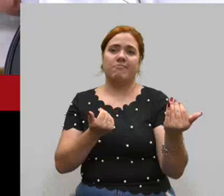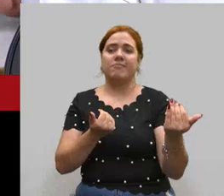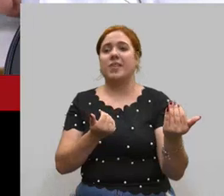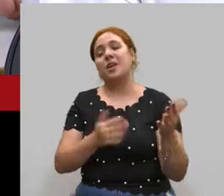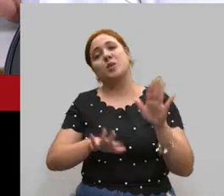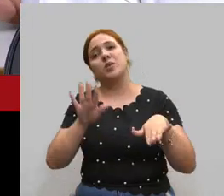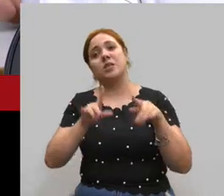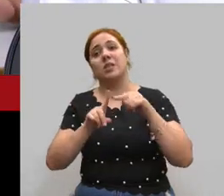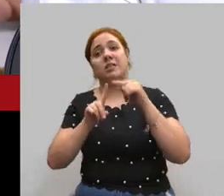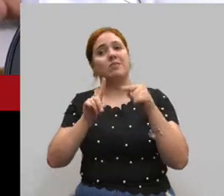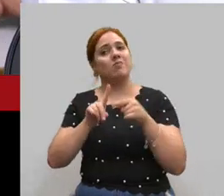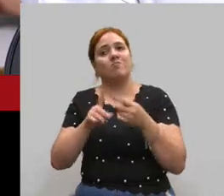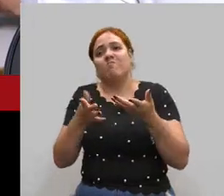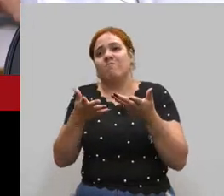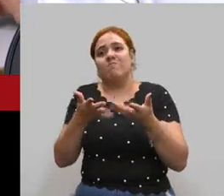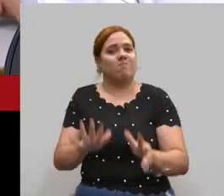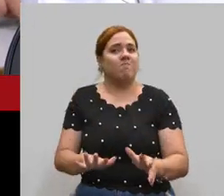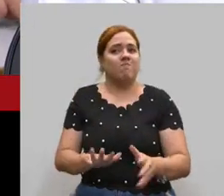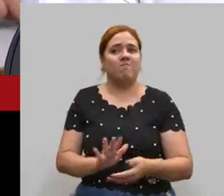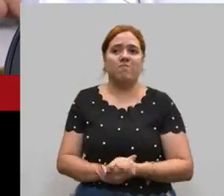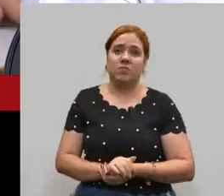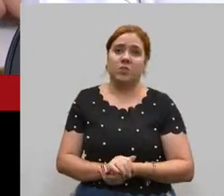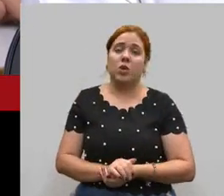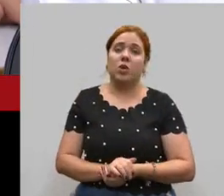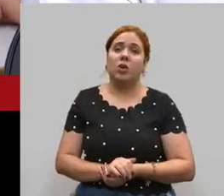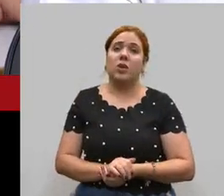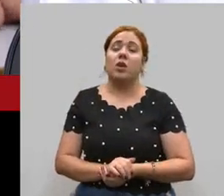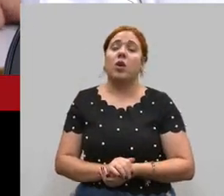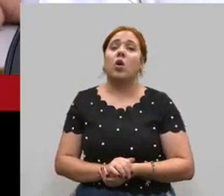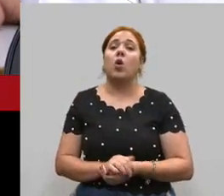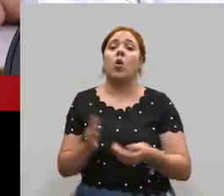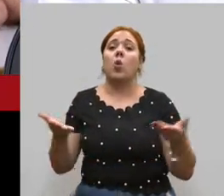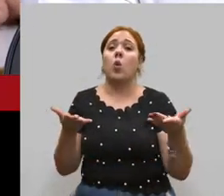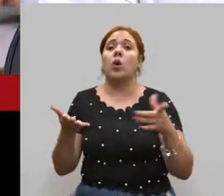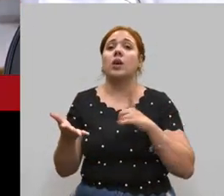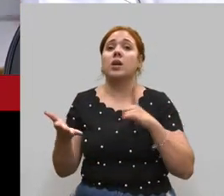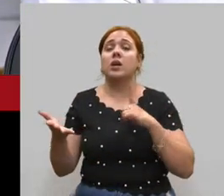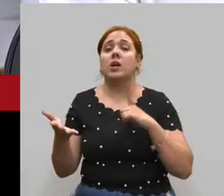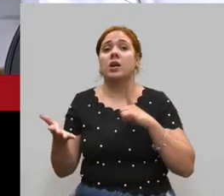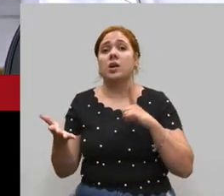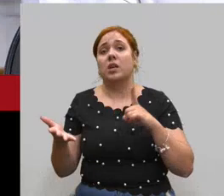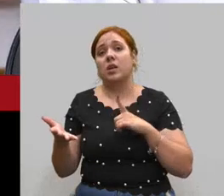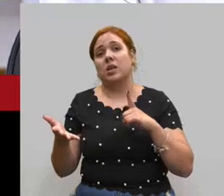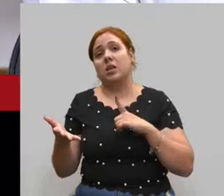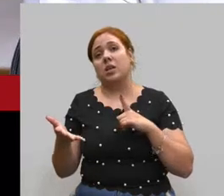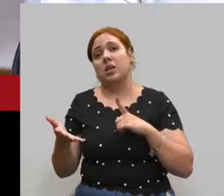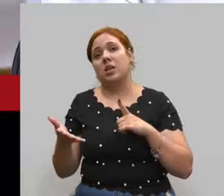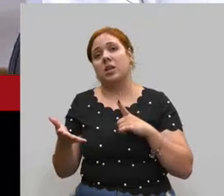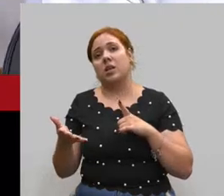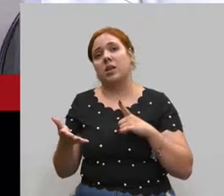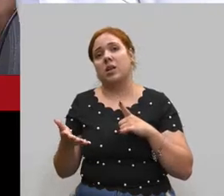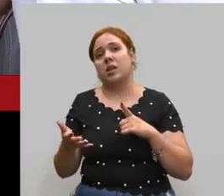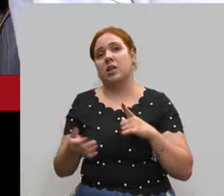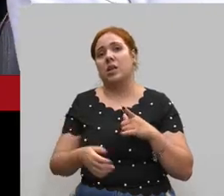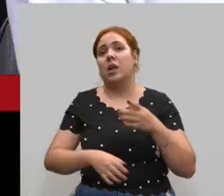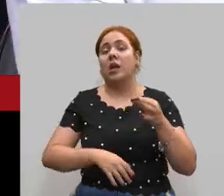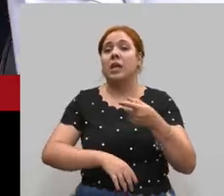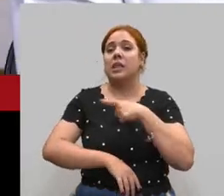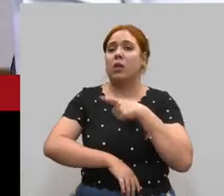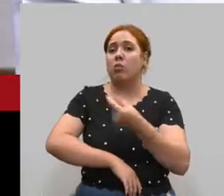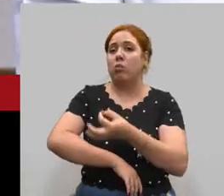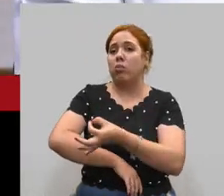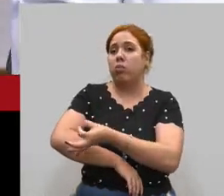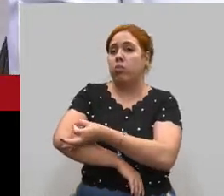parte das mulheres e hoje a gente tem um mecanismo através de uma de uma inserção bem subcutânea aqui que